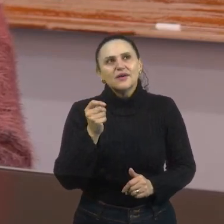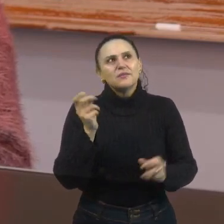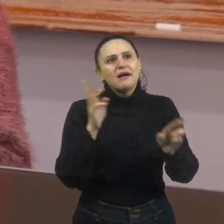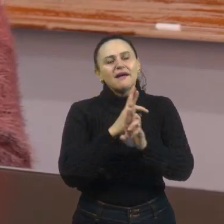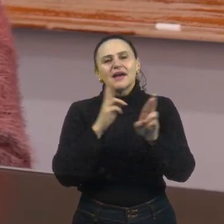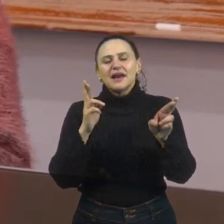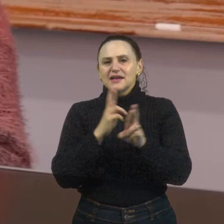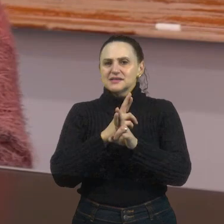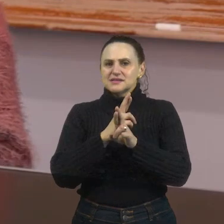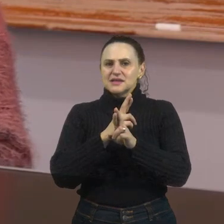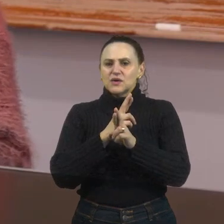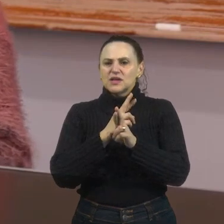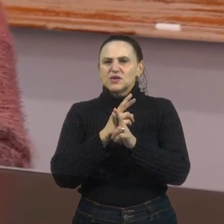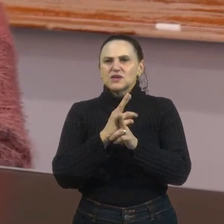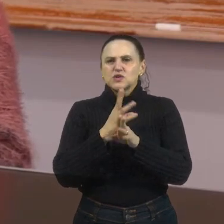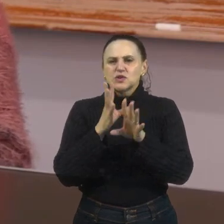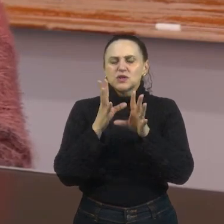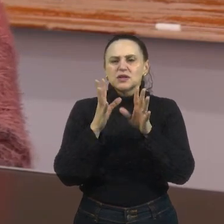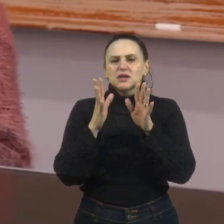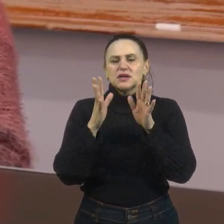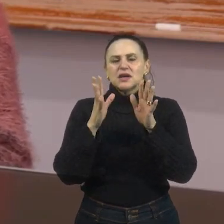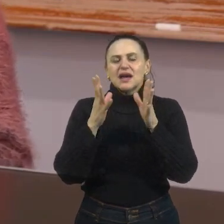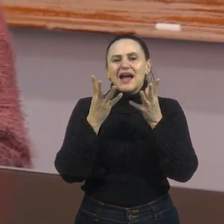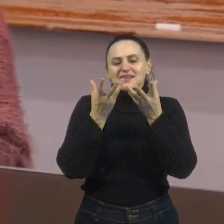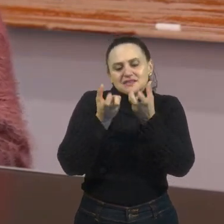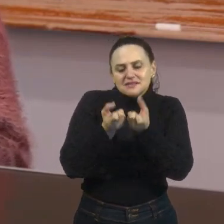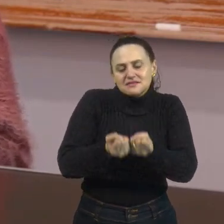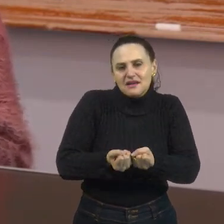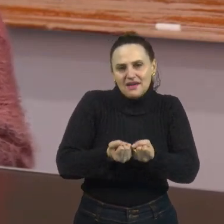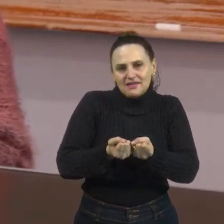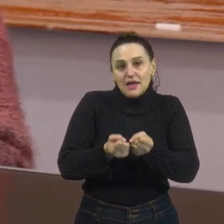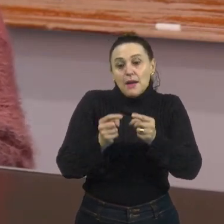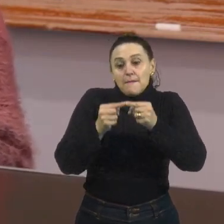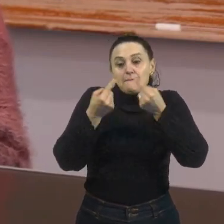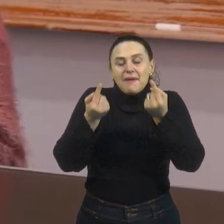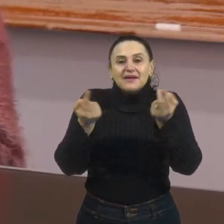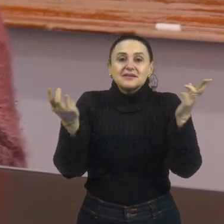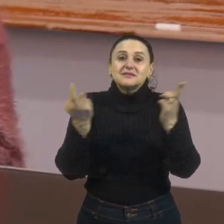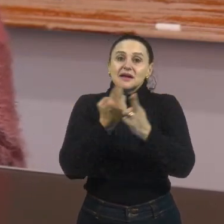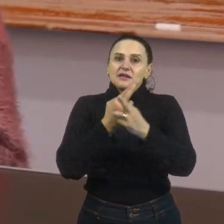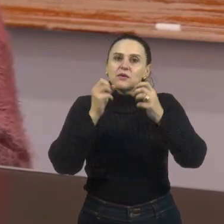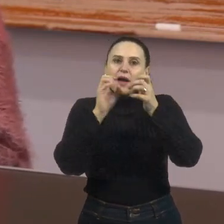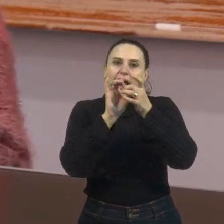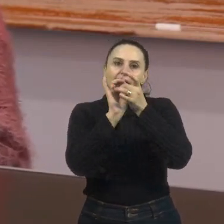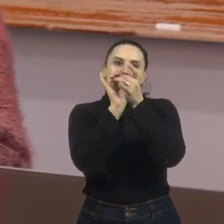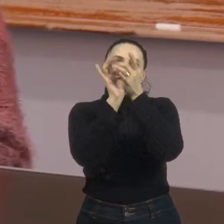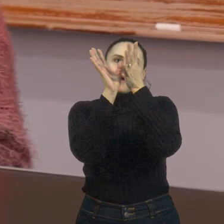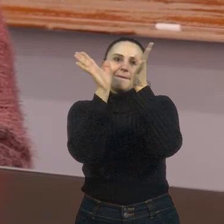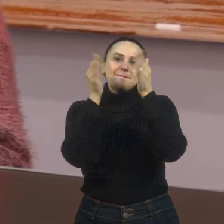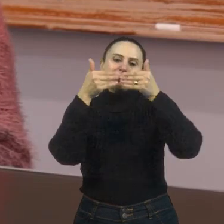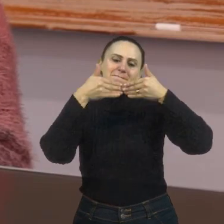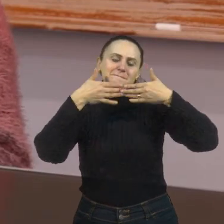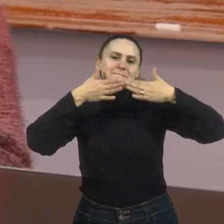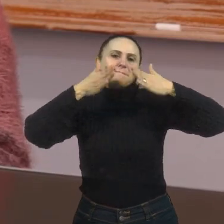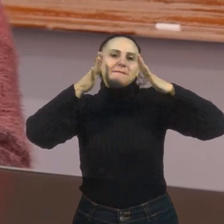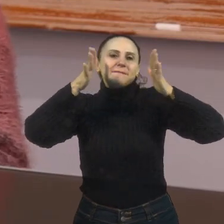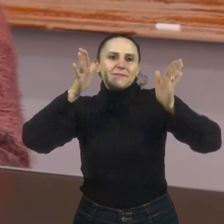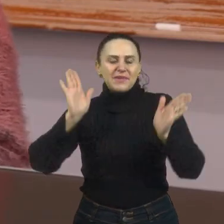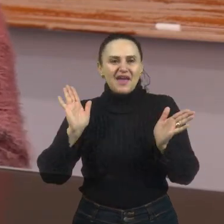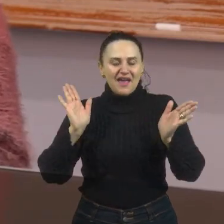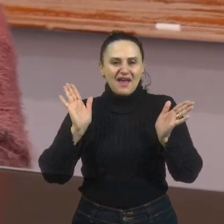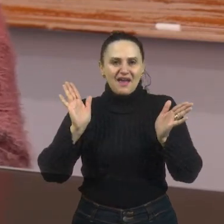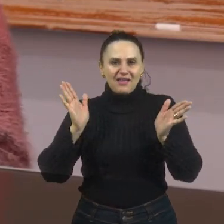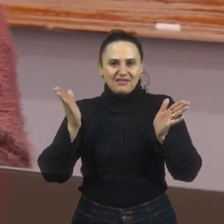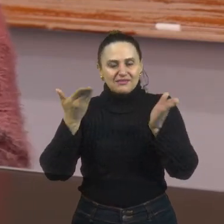não subordinação, mas uma relação aberta e flexível, o quanto se aprende nessas relações, o quanto as